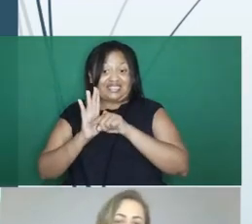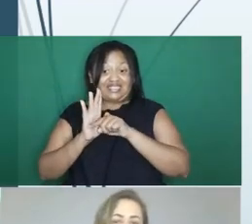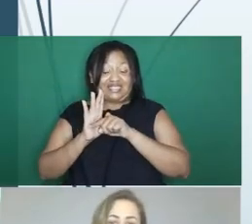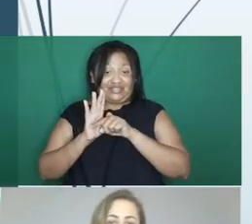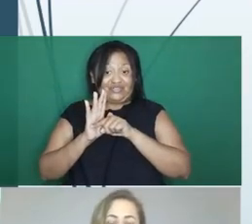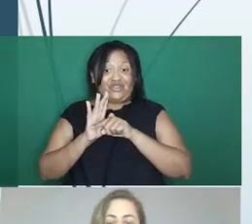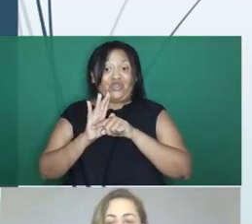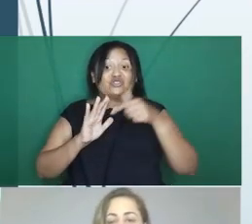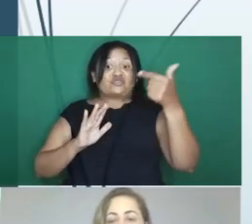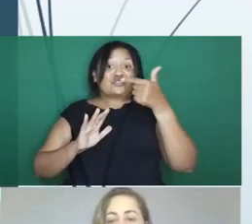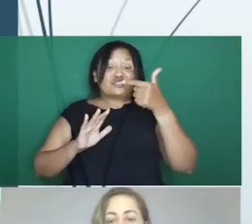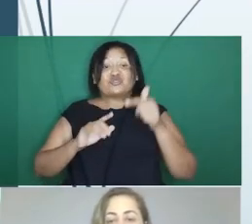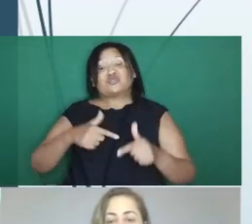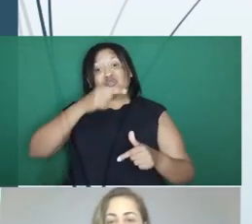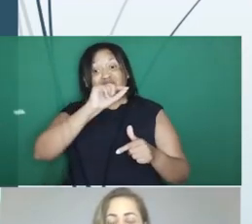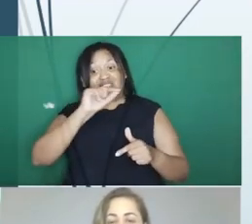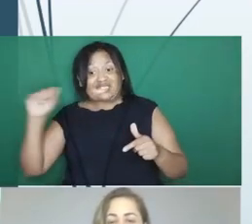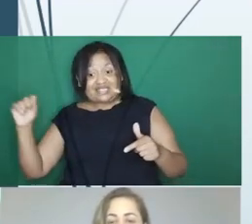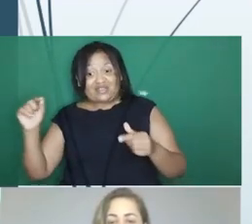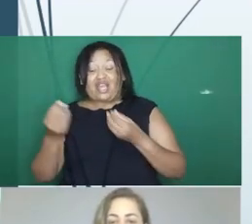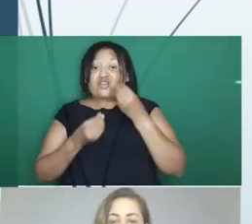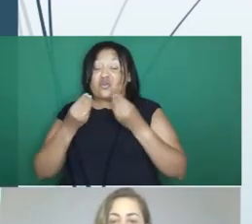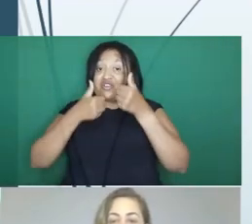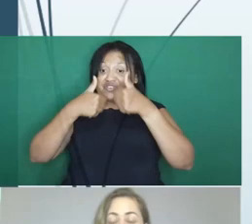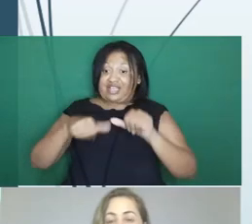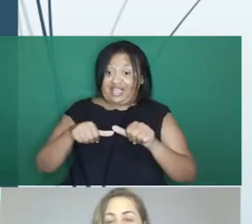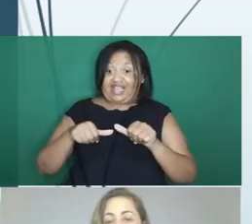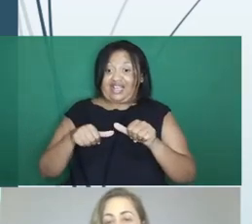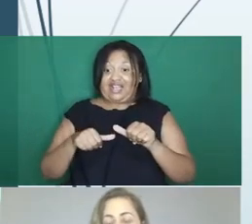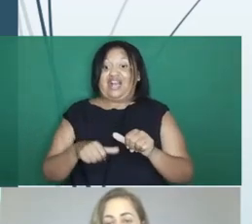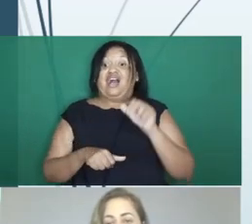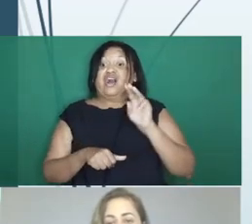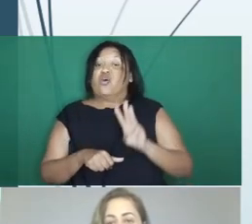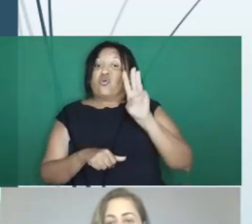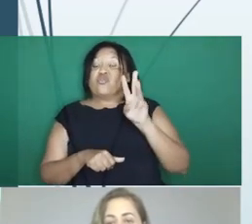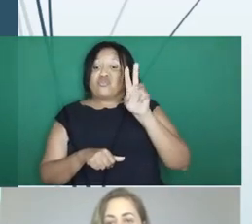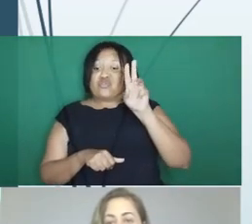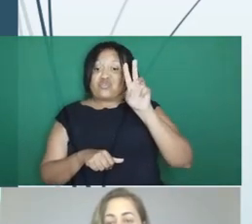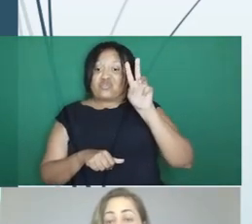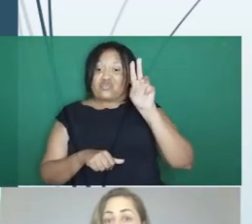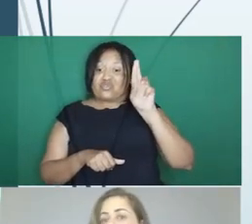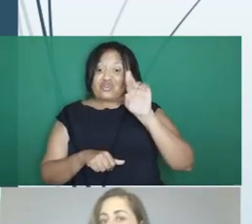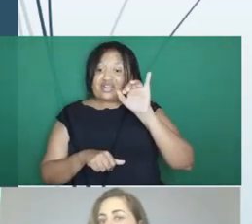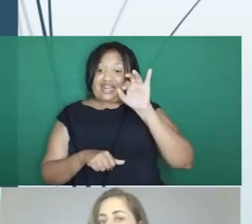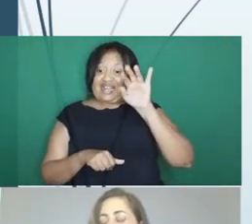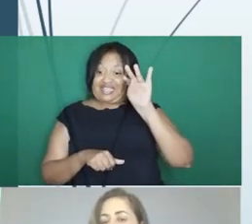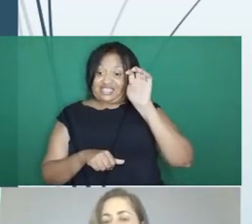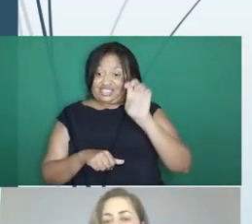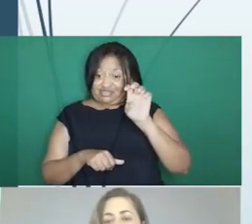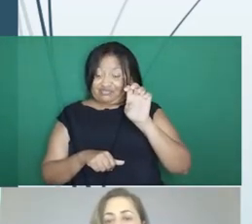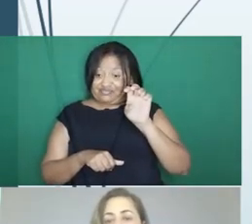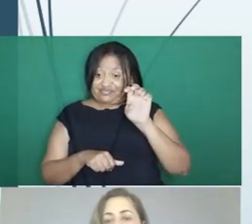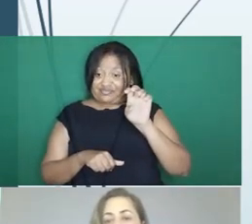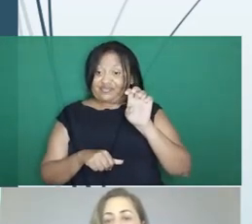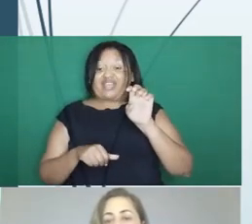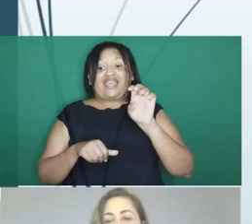palavra que você diz aí como vai ficar a forma desse verbo verbo right no present continuous a gente sabe ele ganha a terminação e NG